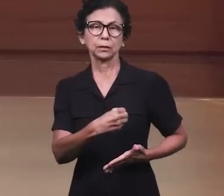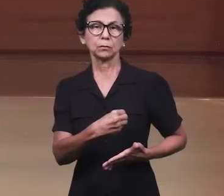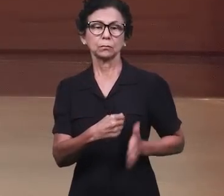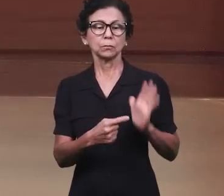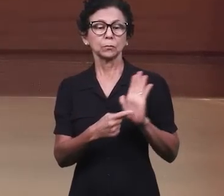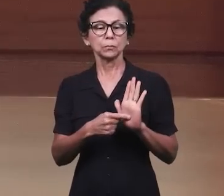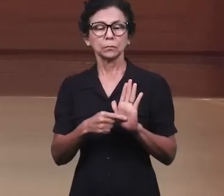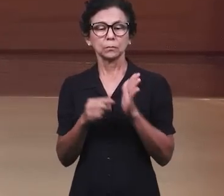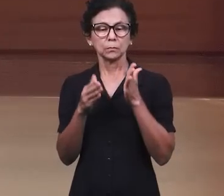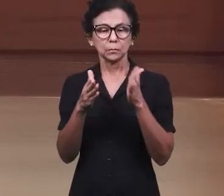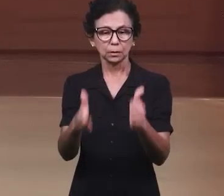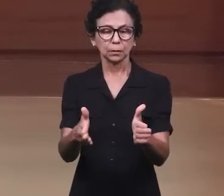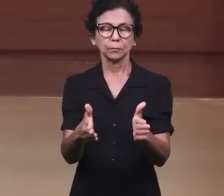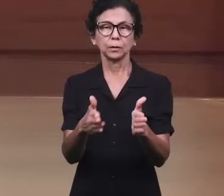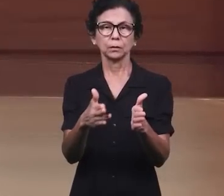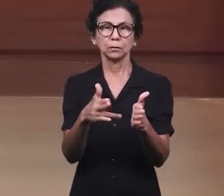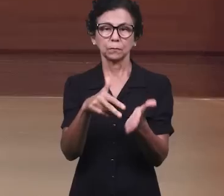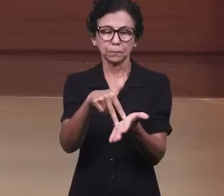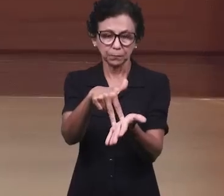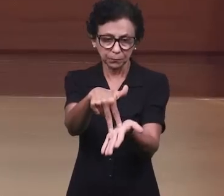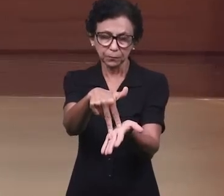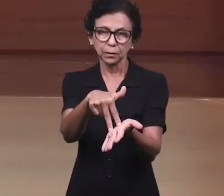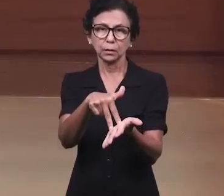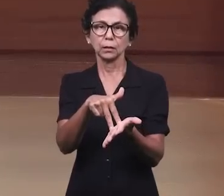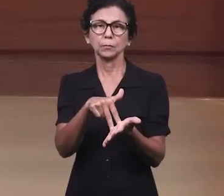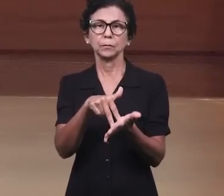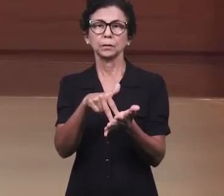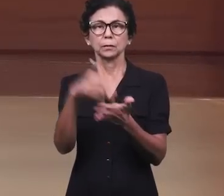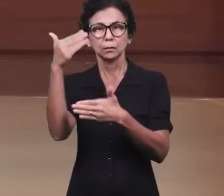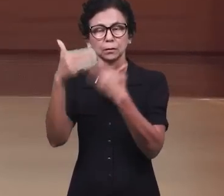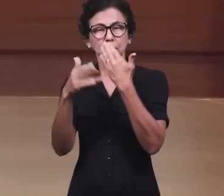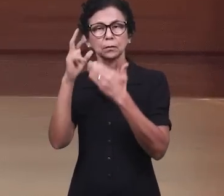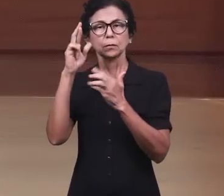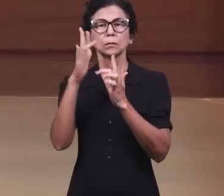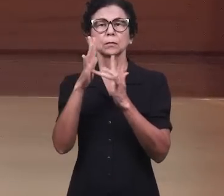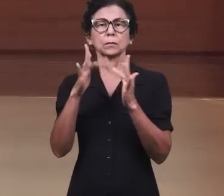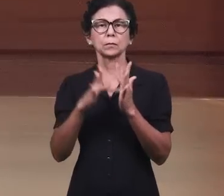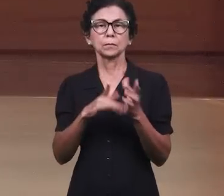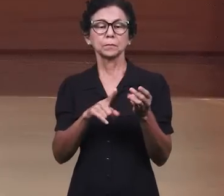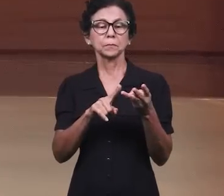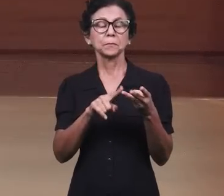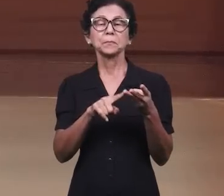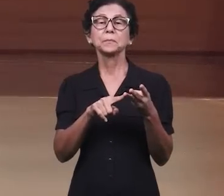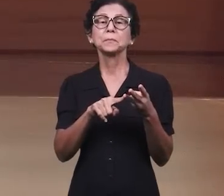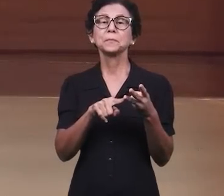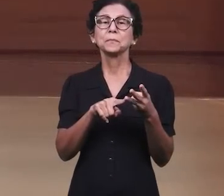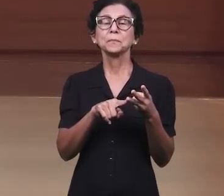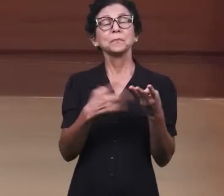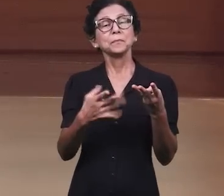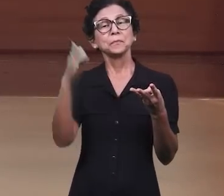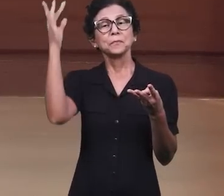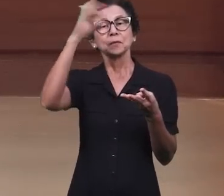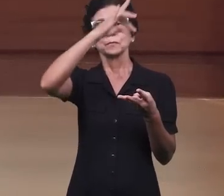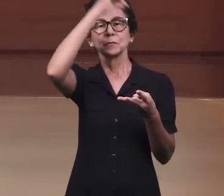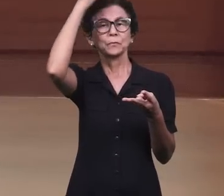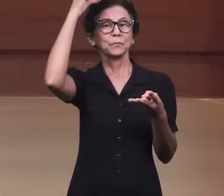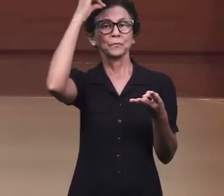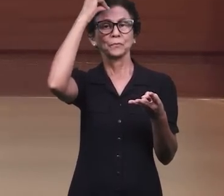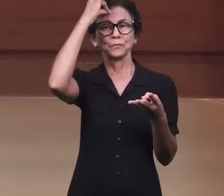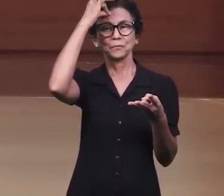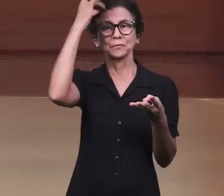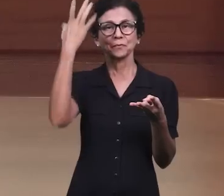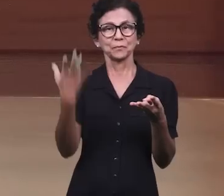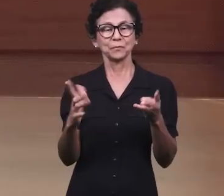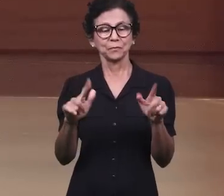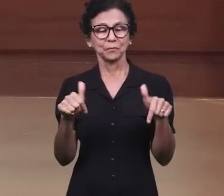ser para o caminho, para ele andar no caminho, para ele estar na presença do Senhor Jesus. E a terceira parte é o Espírito